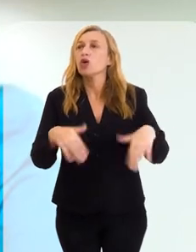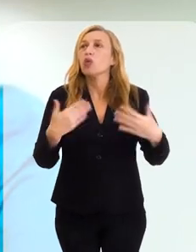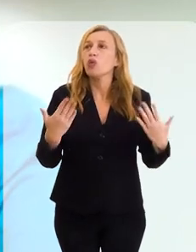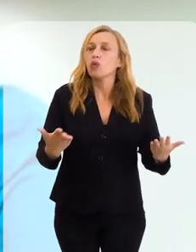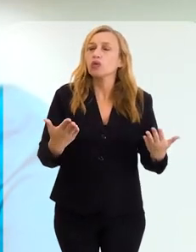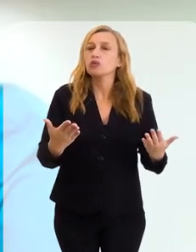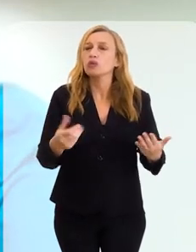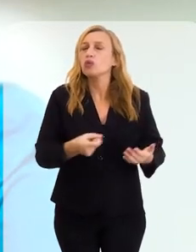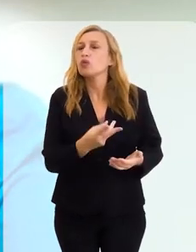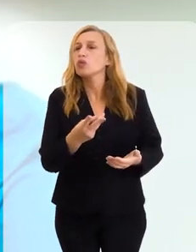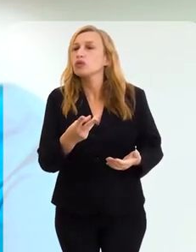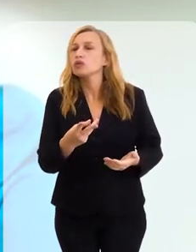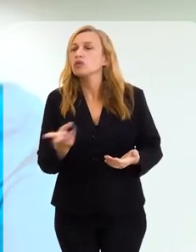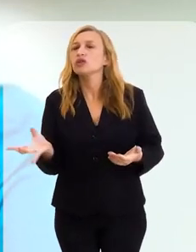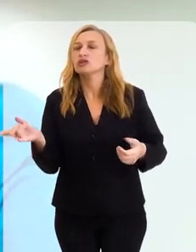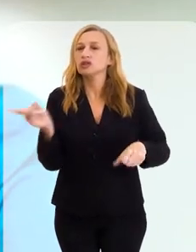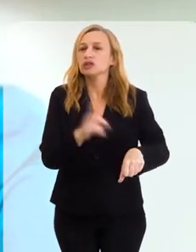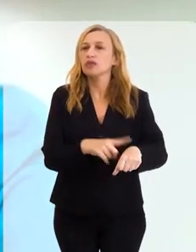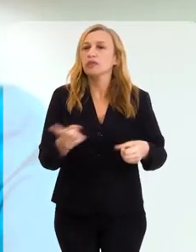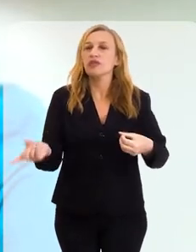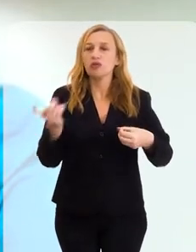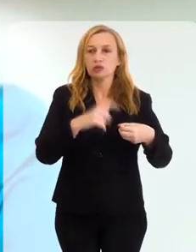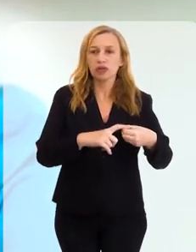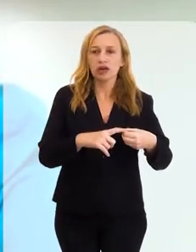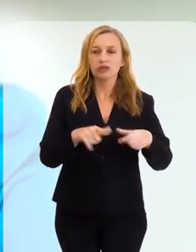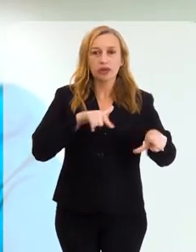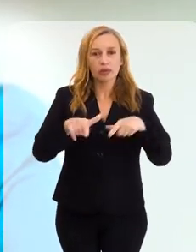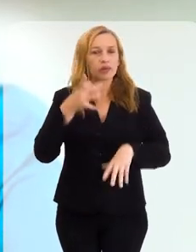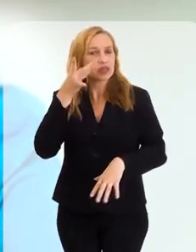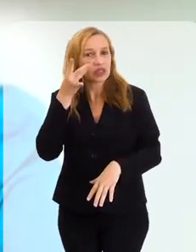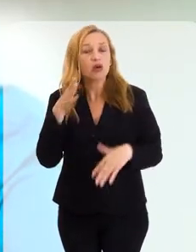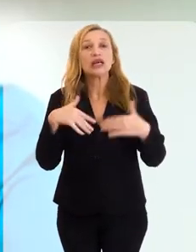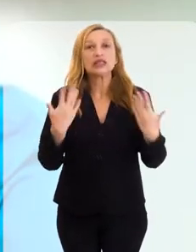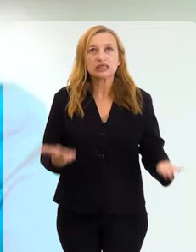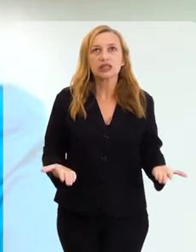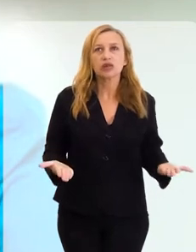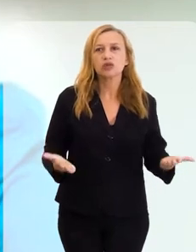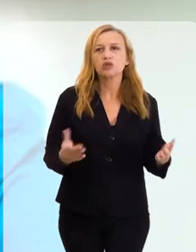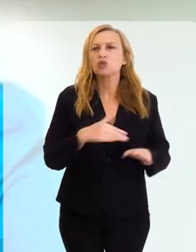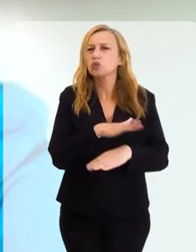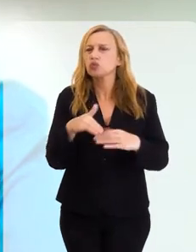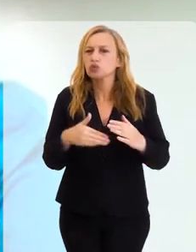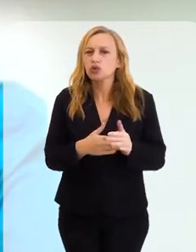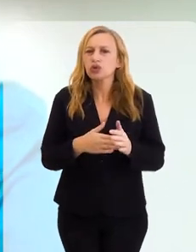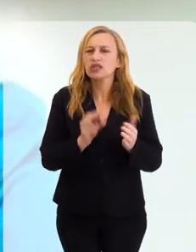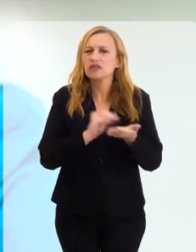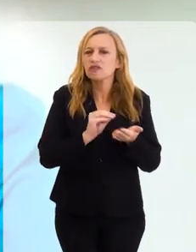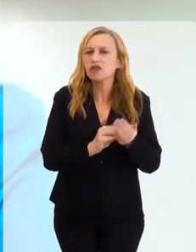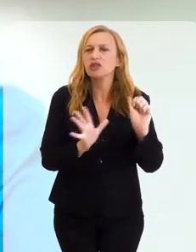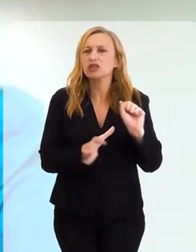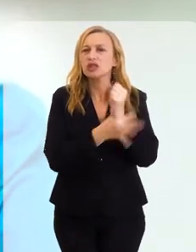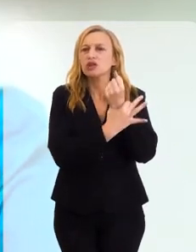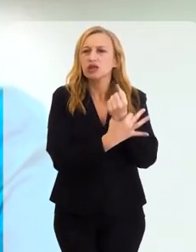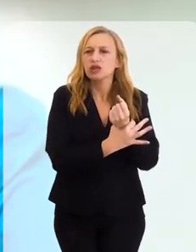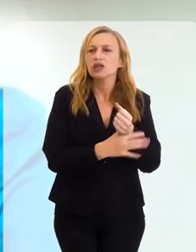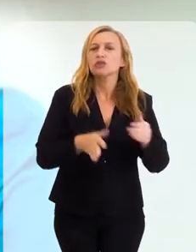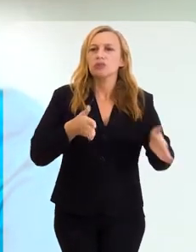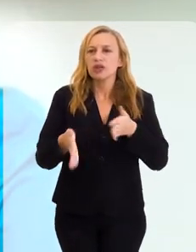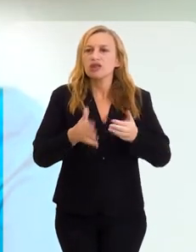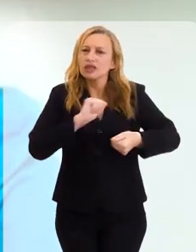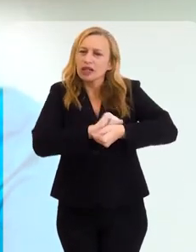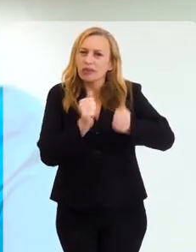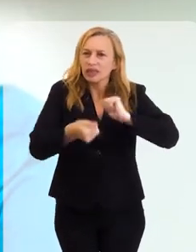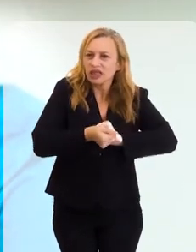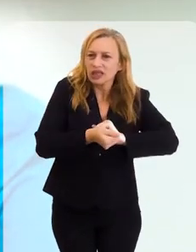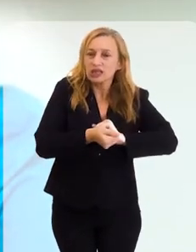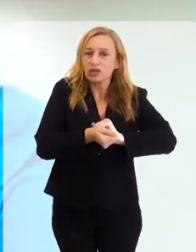pandemia e quanto tempo nós levaríamos para retornar ao trabalho presencial. Então, diante de toda essa insegurança,